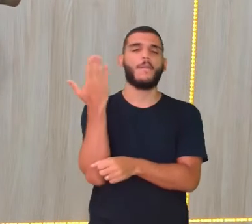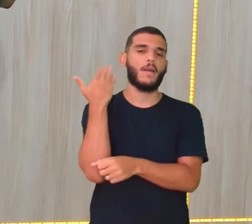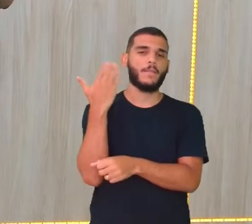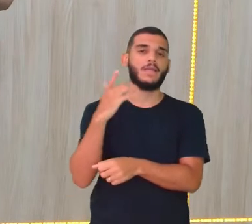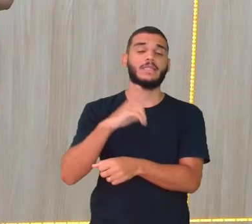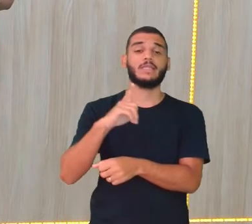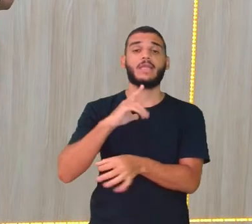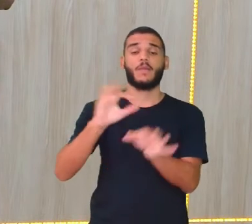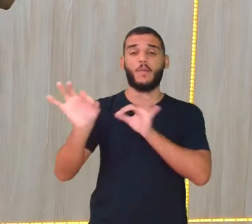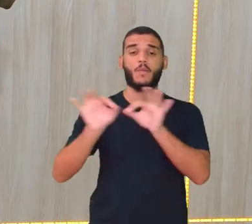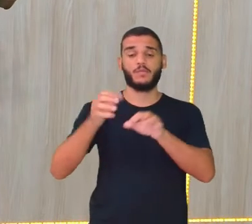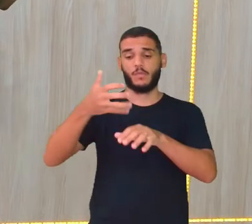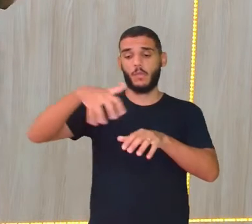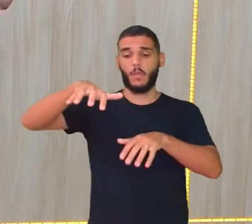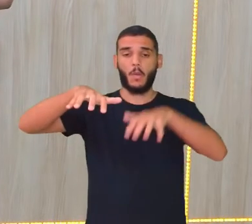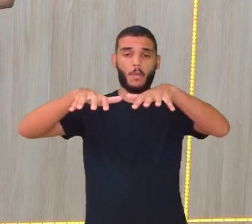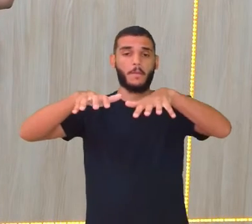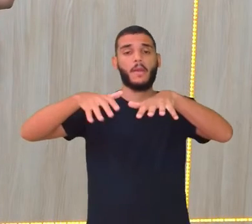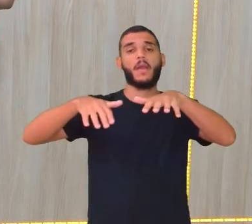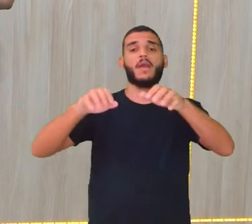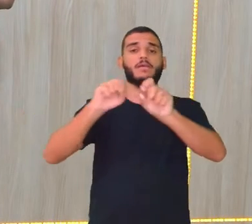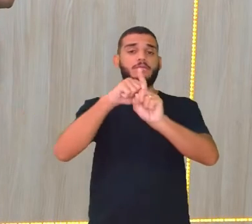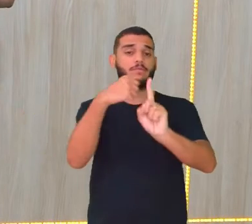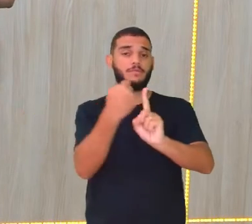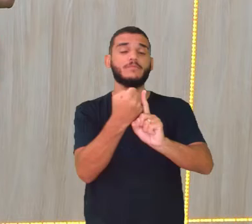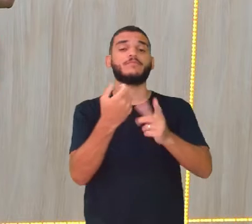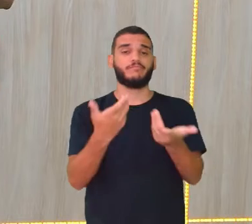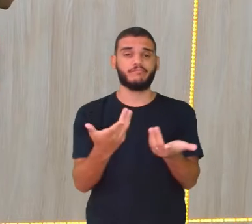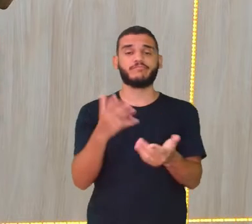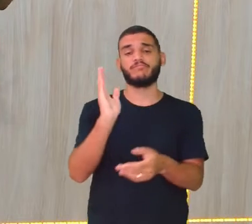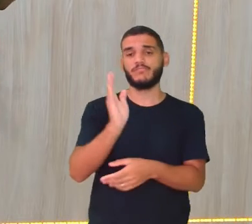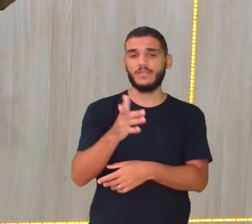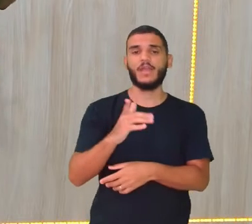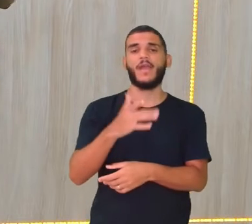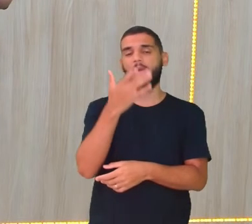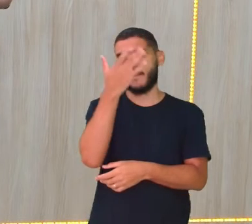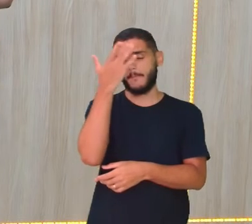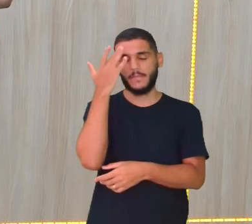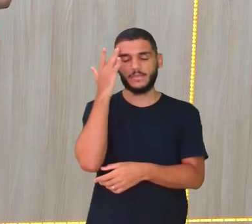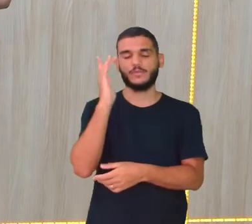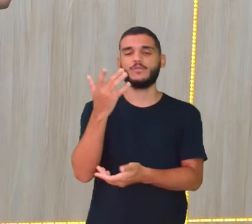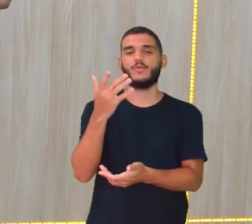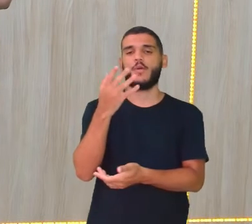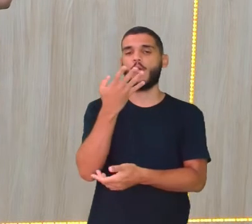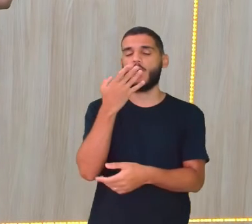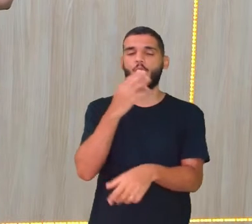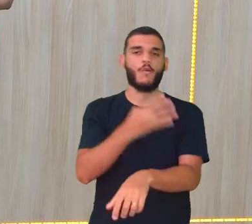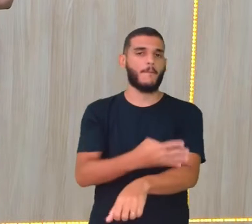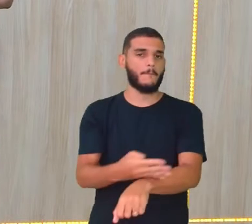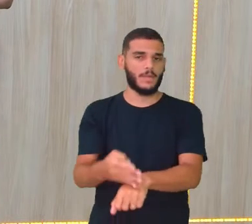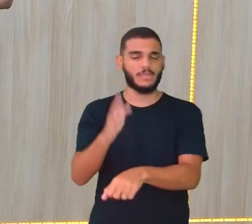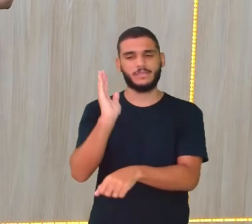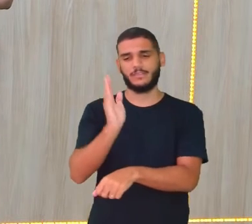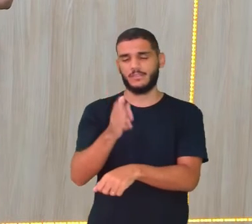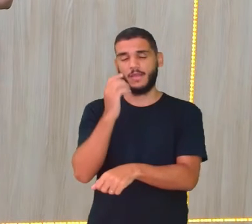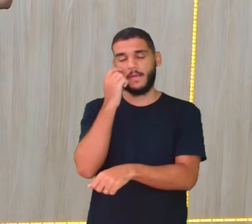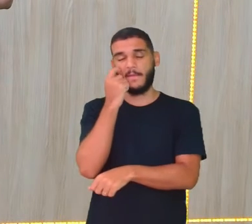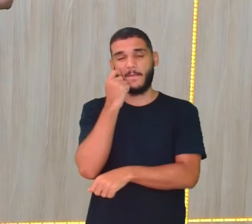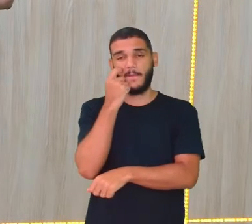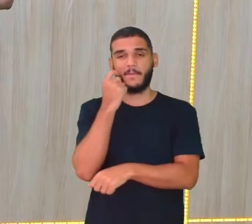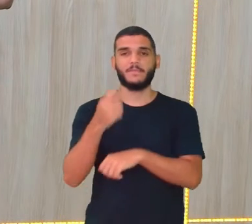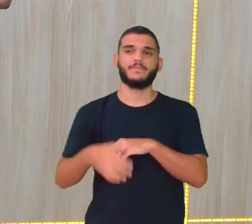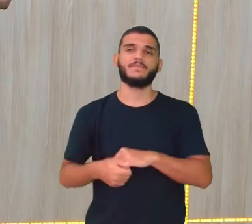divisões hierárquicas, né, dentro da sociedade, que os senhores eram todos brancos, né? E